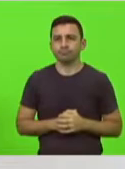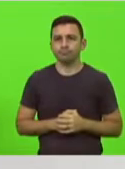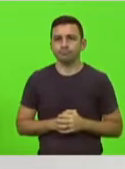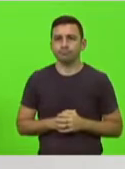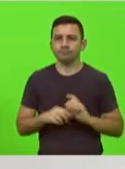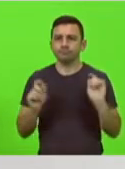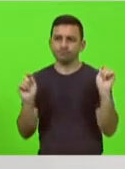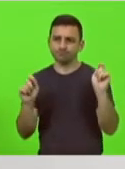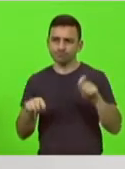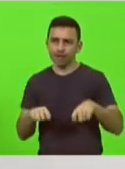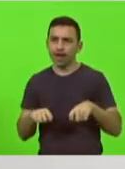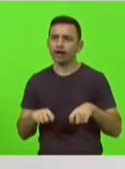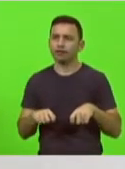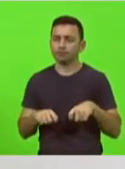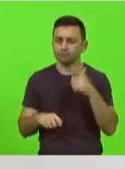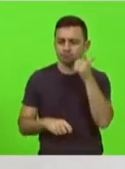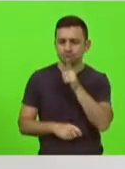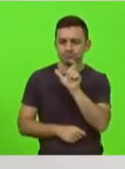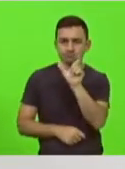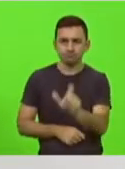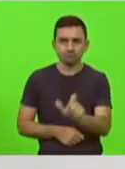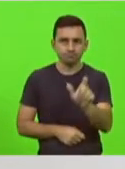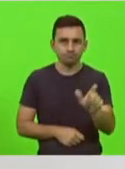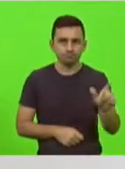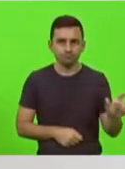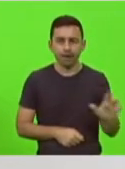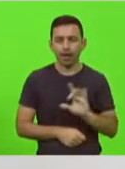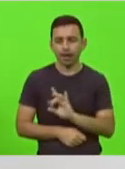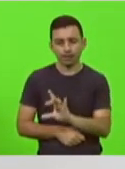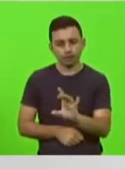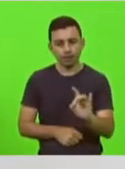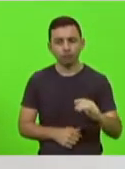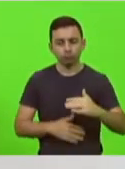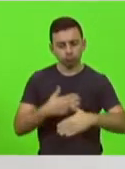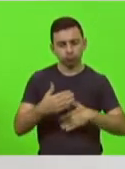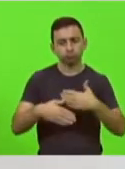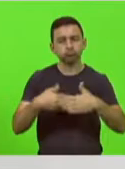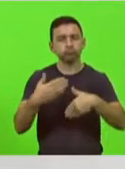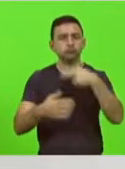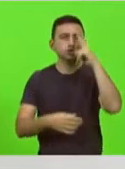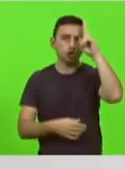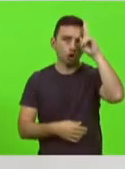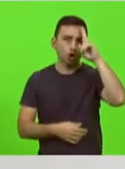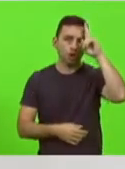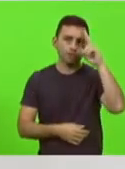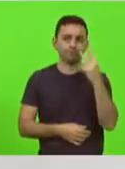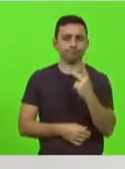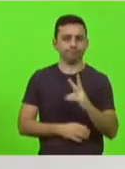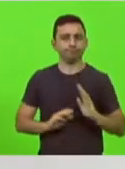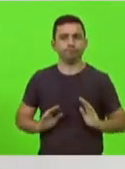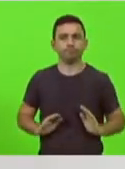serem sujeitos e sujeitas da sua caminhada e da sua história.